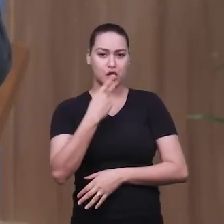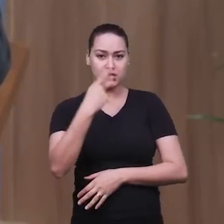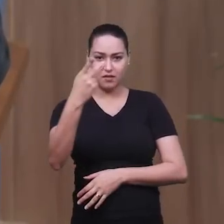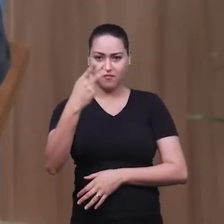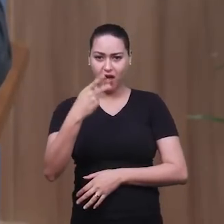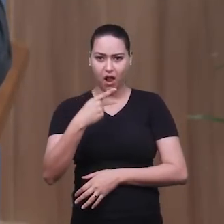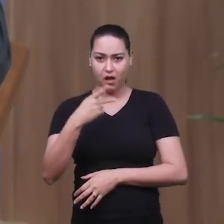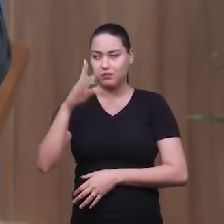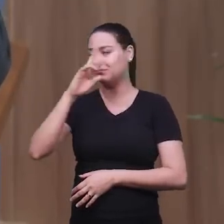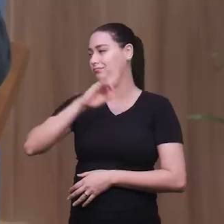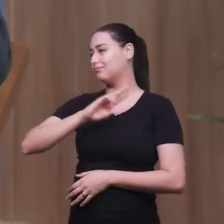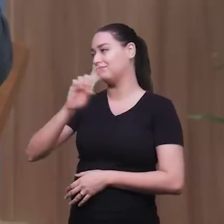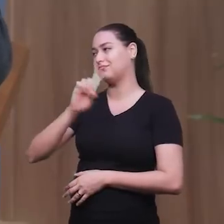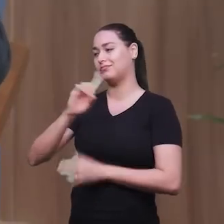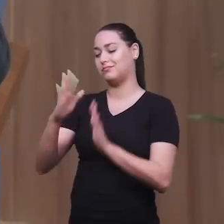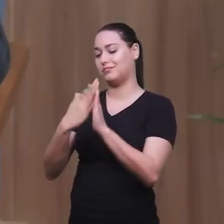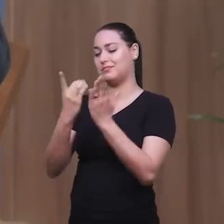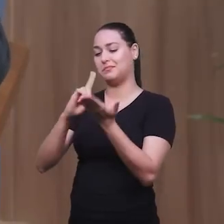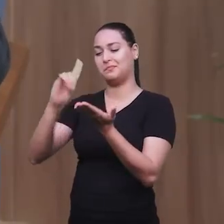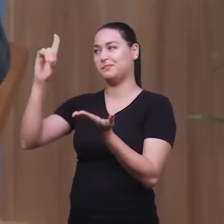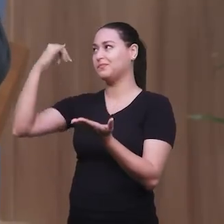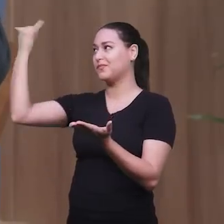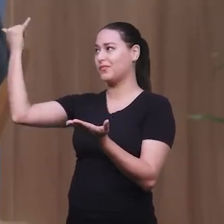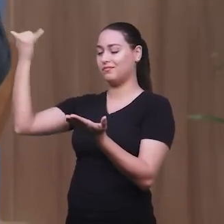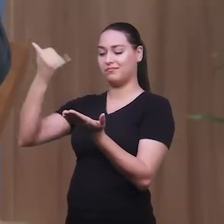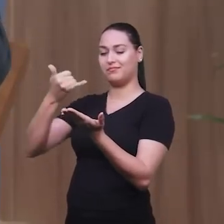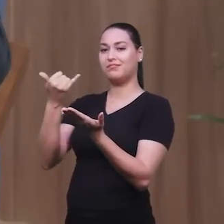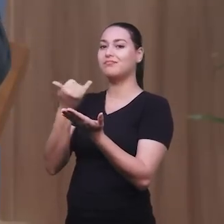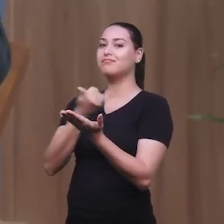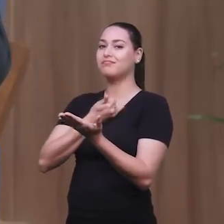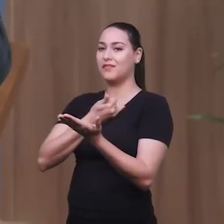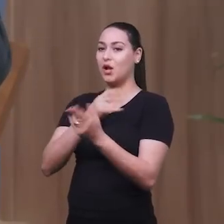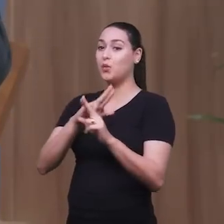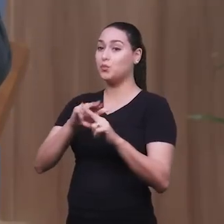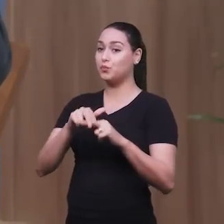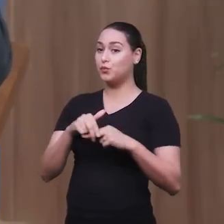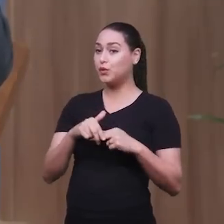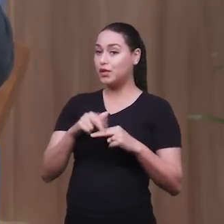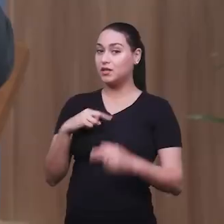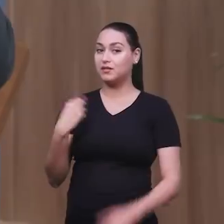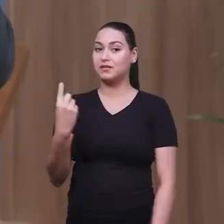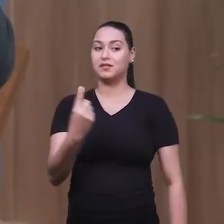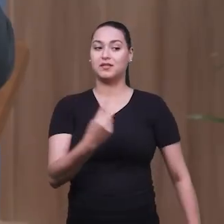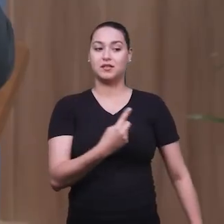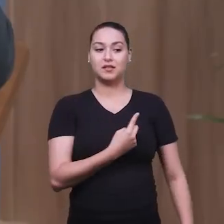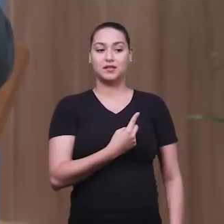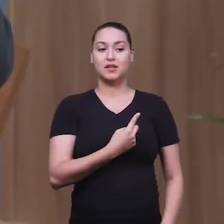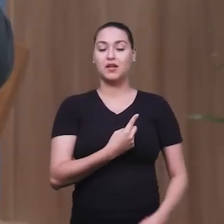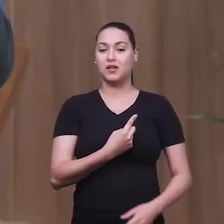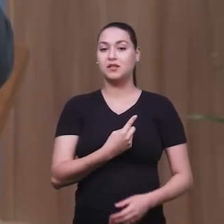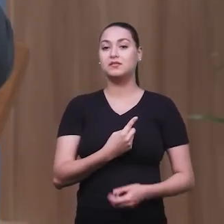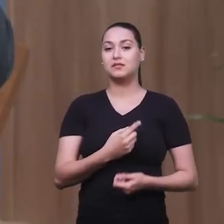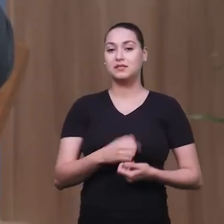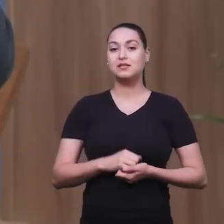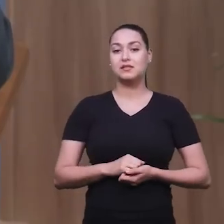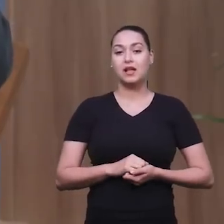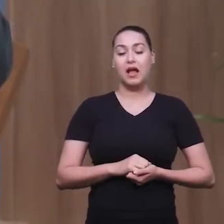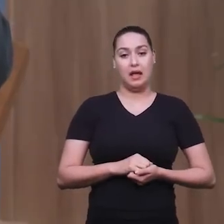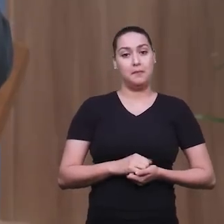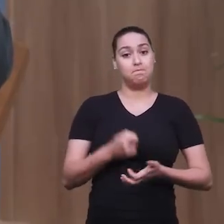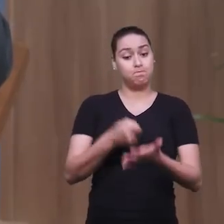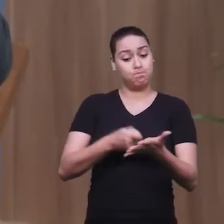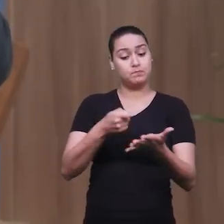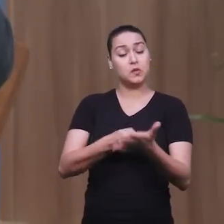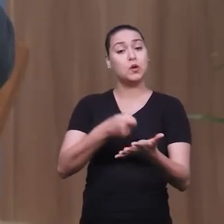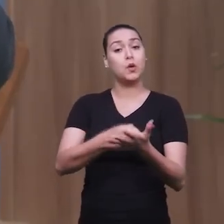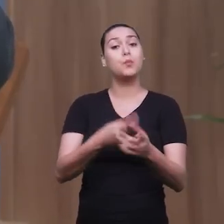Bíblia. Não somos nós que estamos dizendo. O Senhor está dizendo aqui, através da sua palavra. Então, por isso, a nossa posição, muitas vezes,